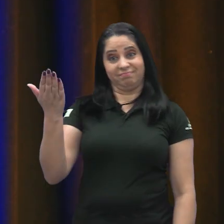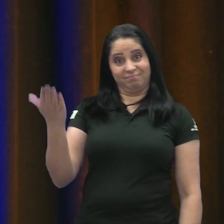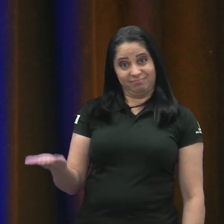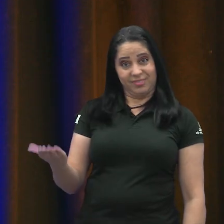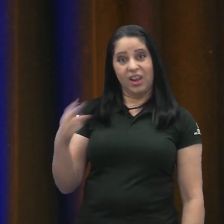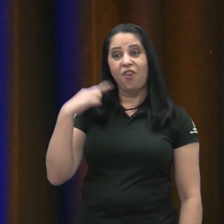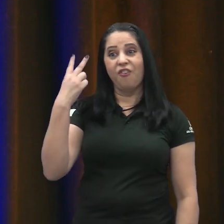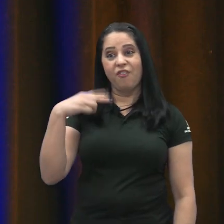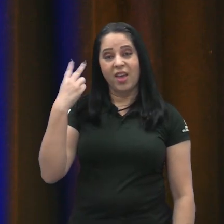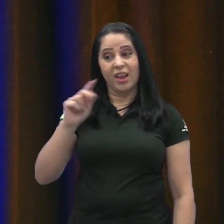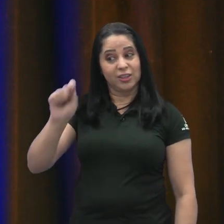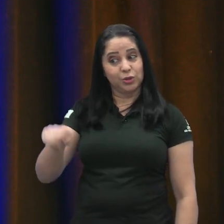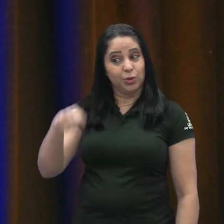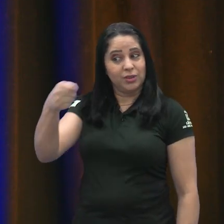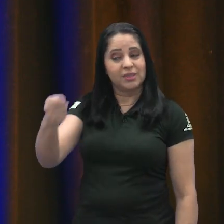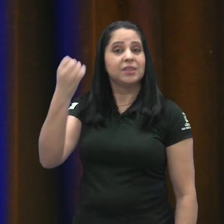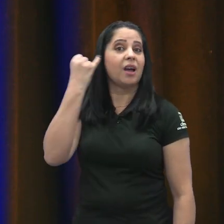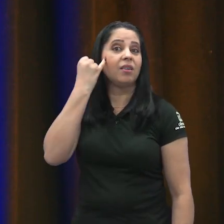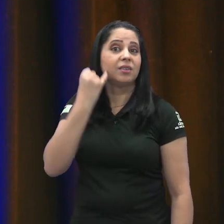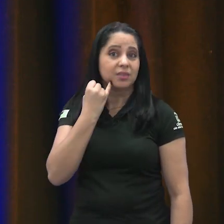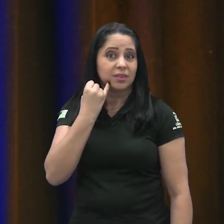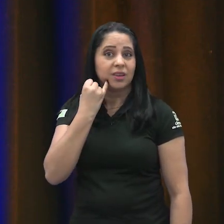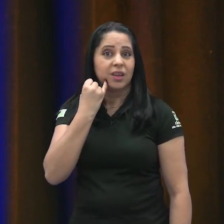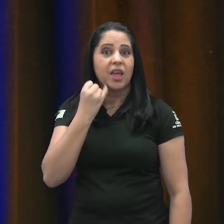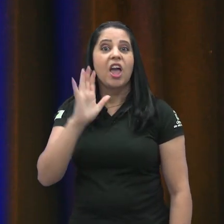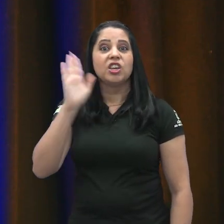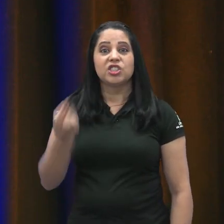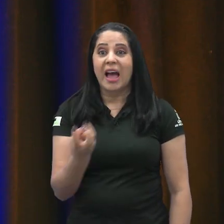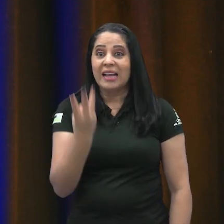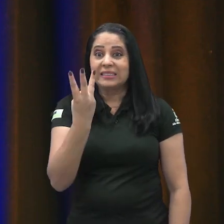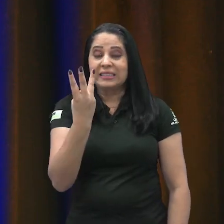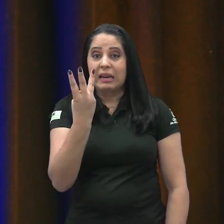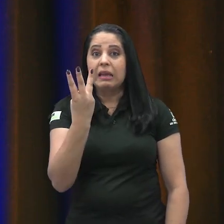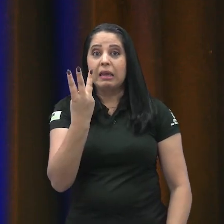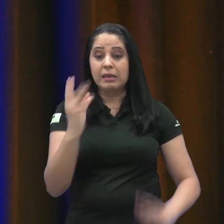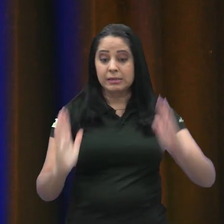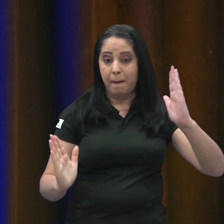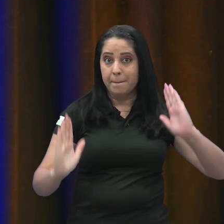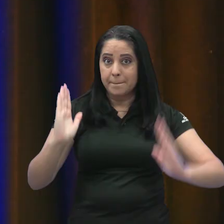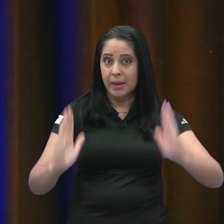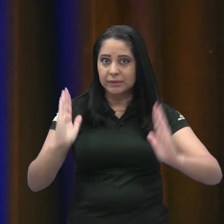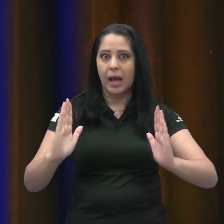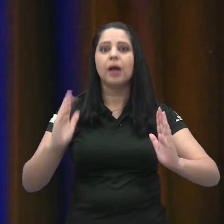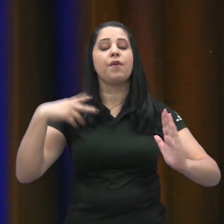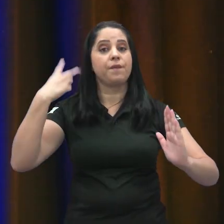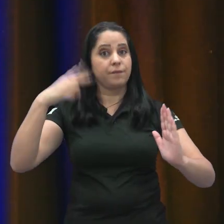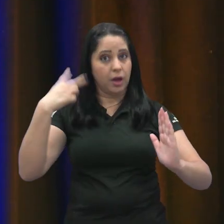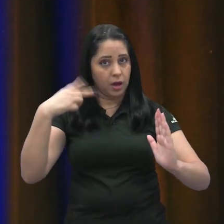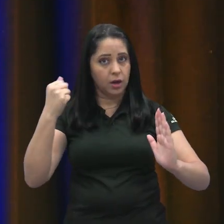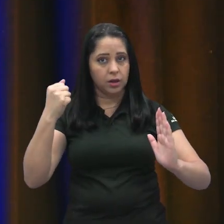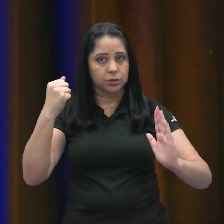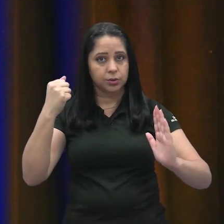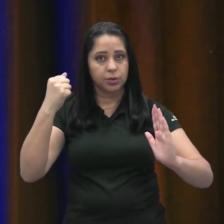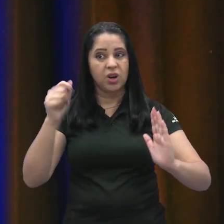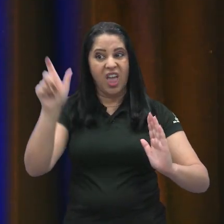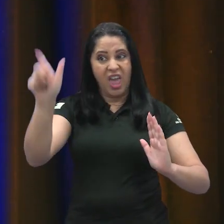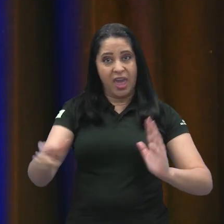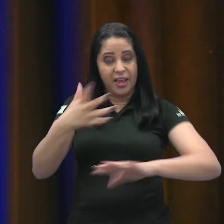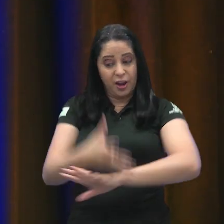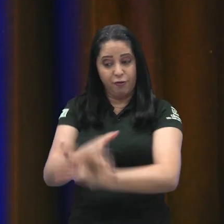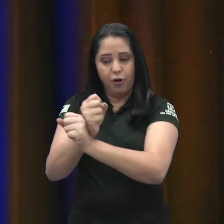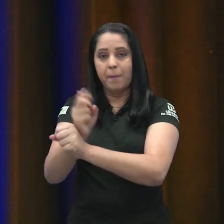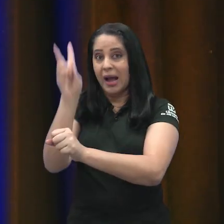Zé Luiz Nunes do Couto, conhecido como Zé Luiz, está em seu terceiro mandato como vereador em São José dos Campos.